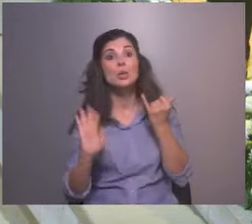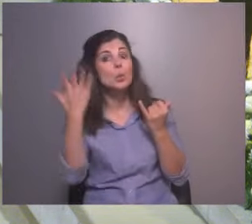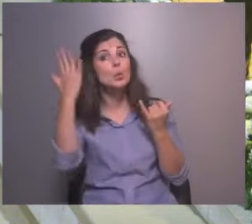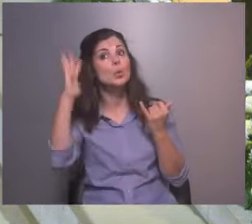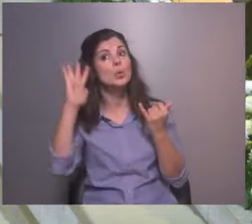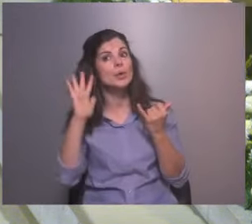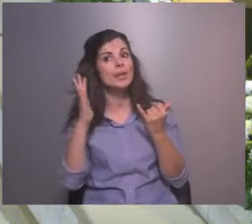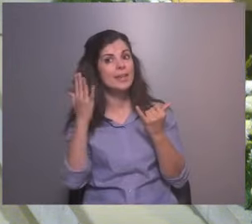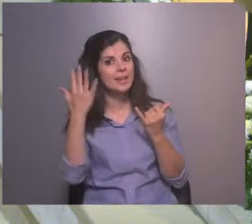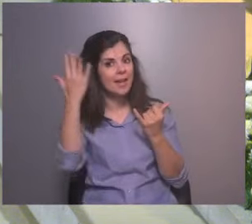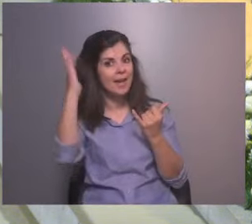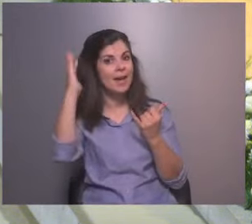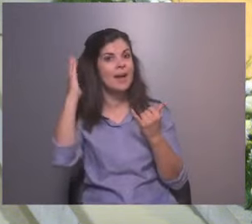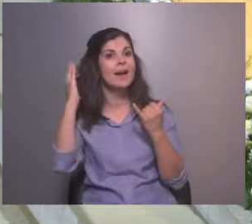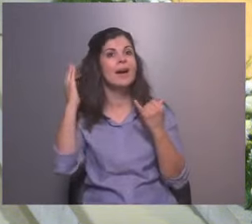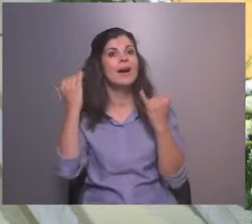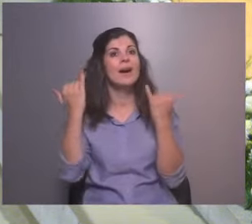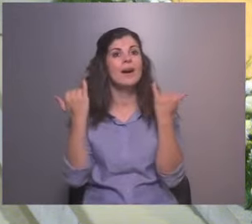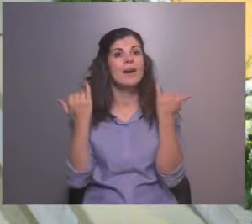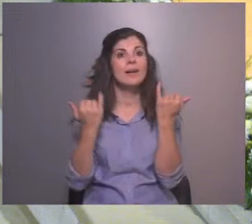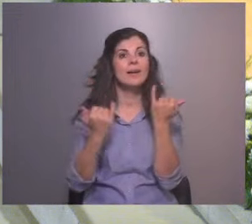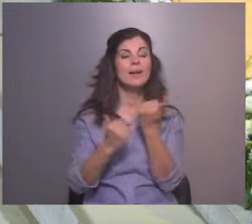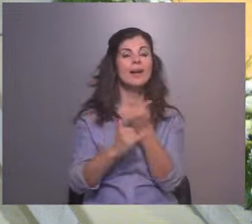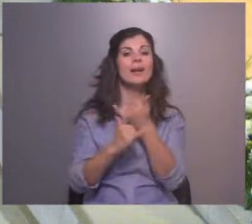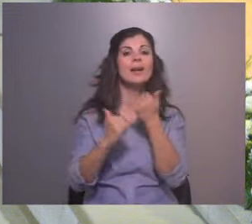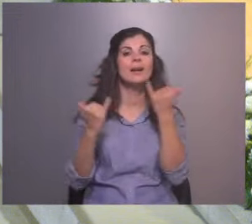aleluia.